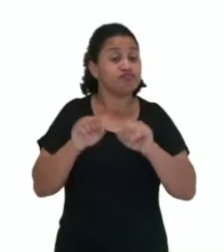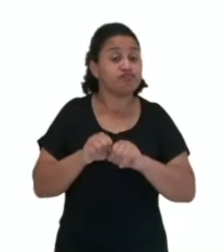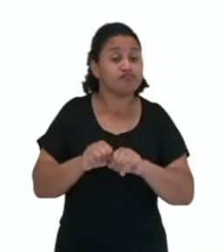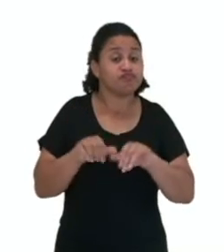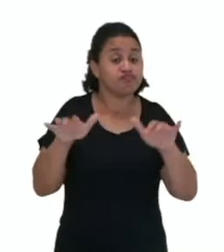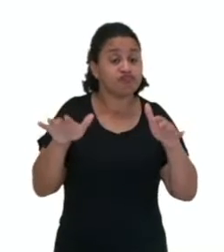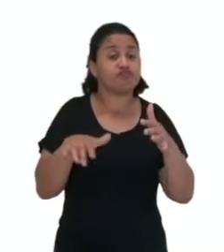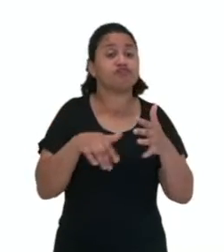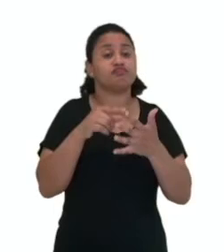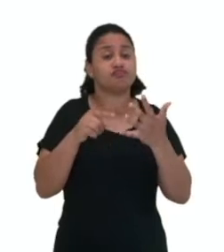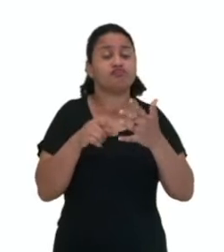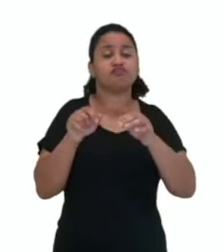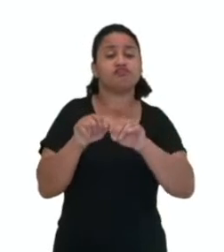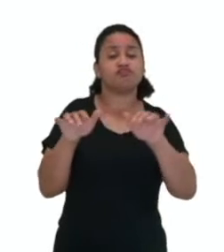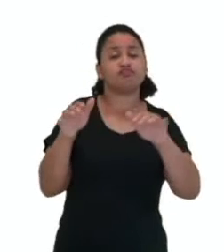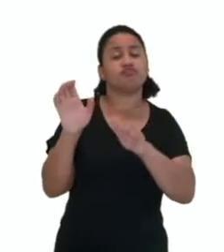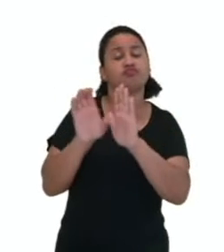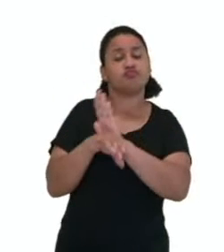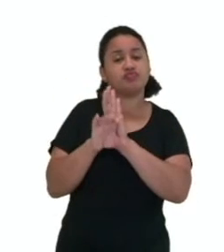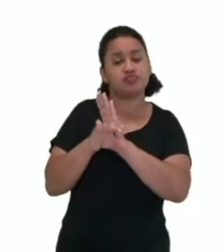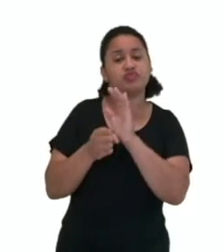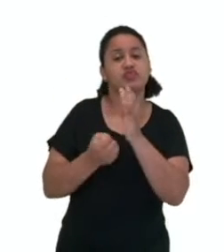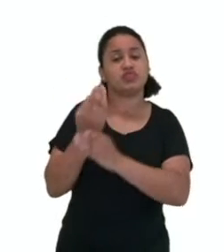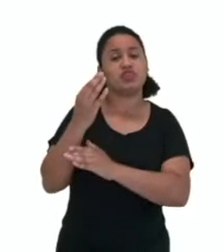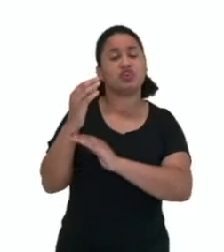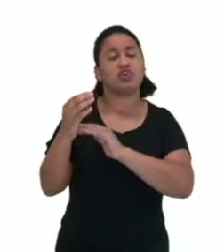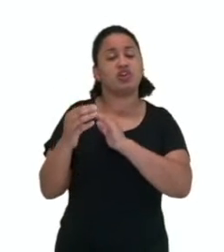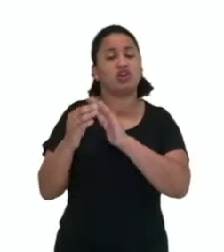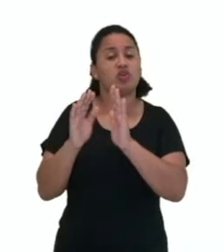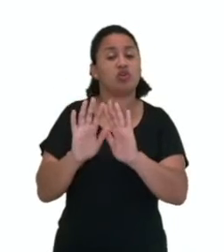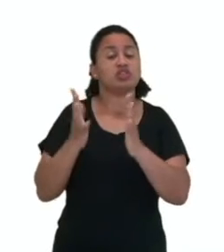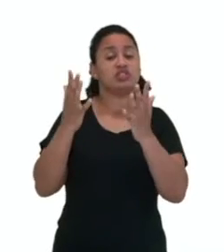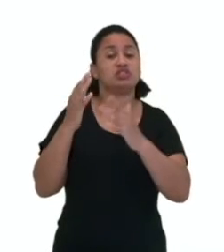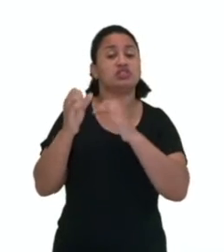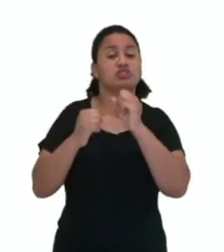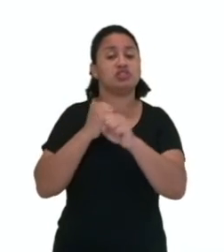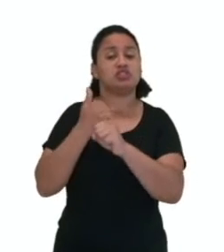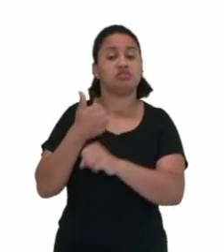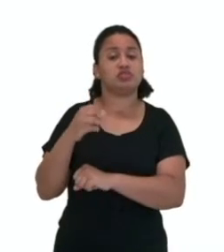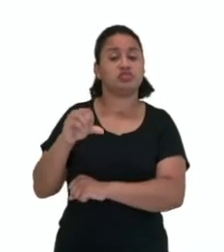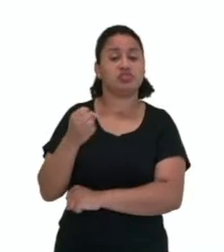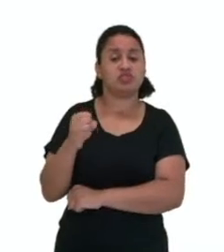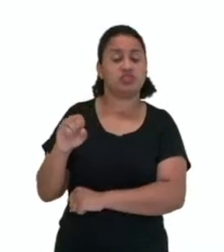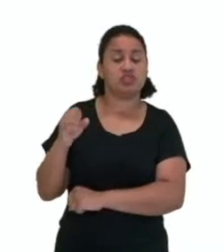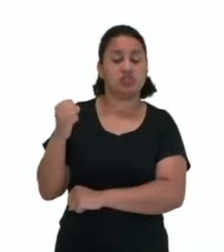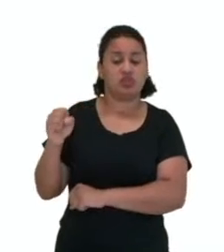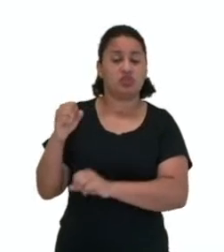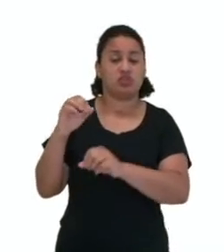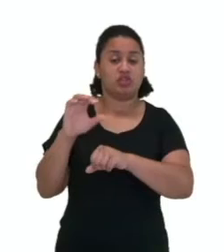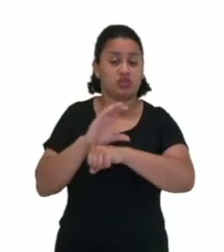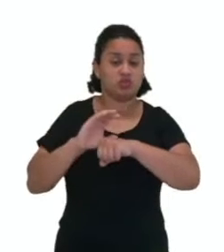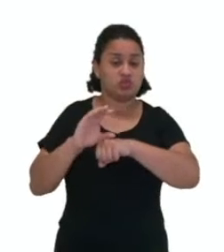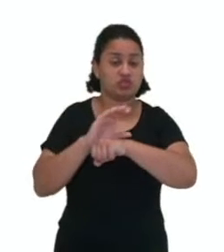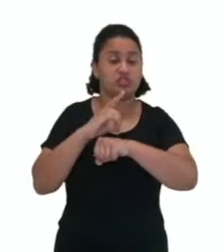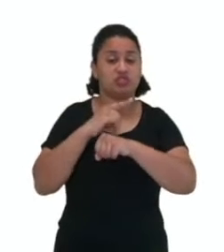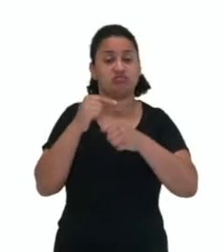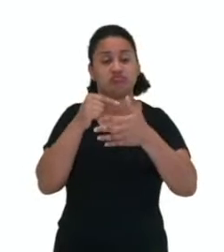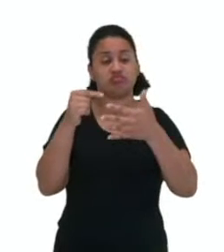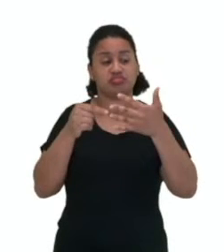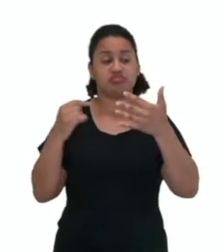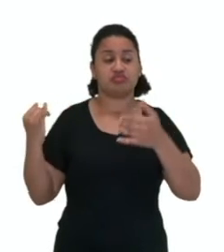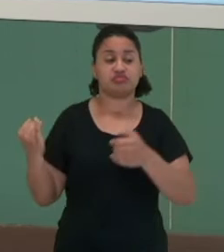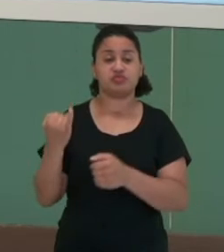desses conceitos aconteceu na Constituição de 1988, aonde ele colocou alguns parâmetros muito